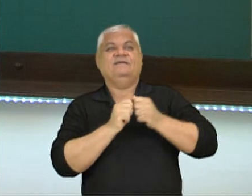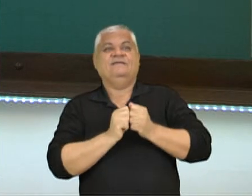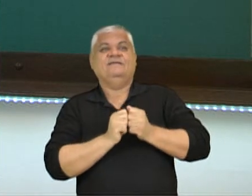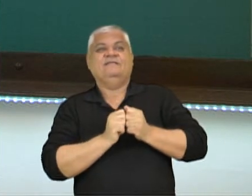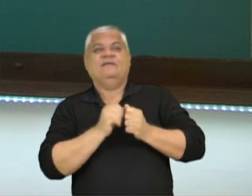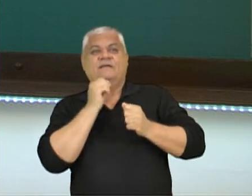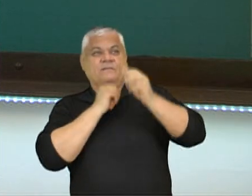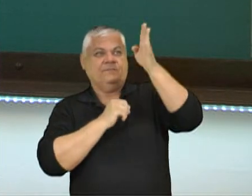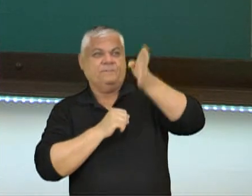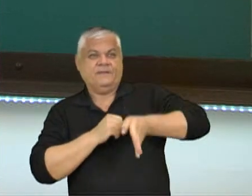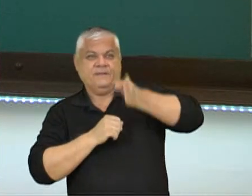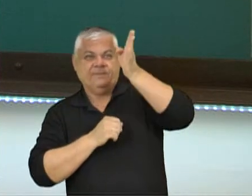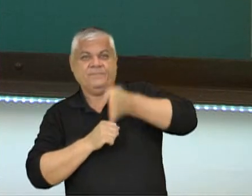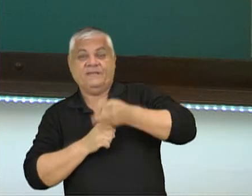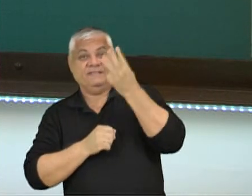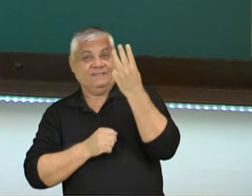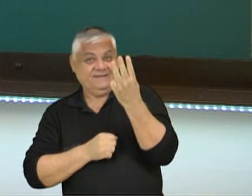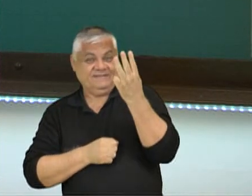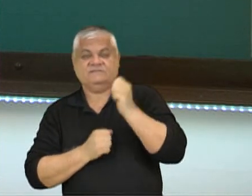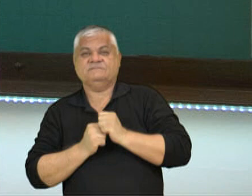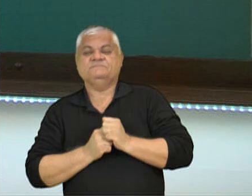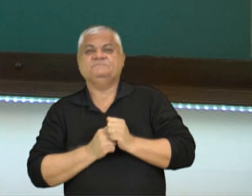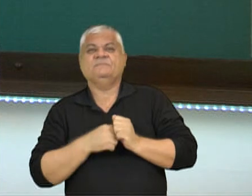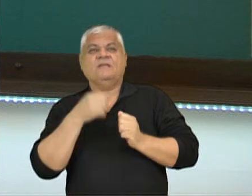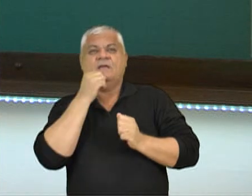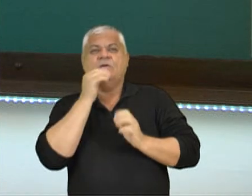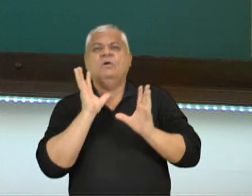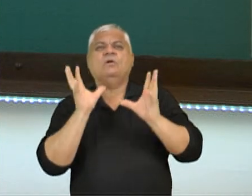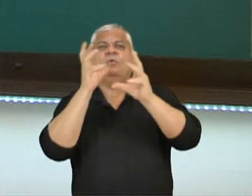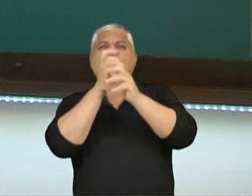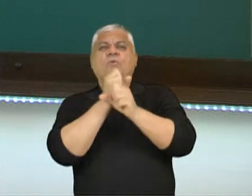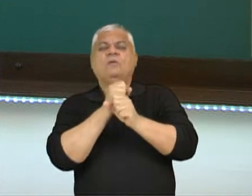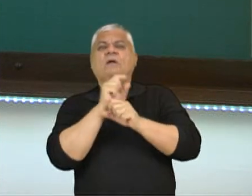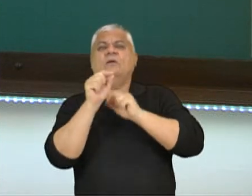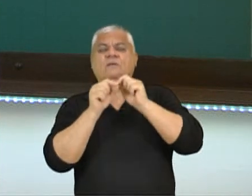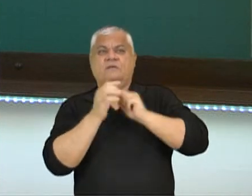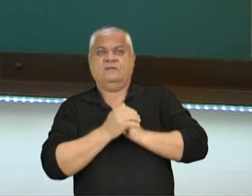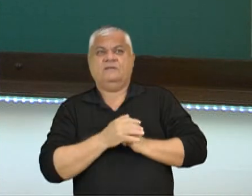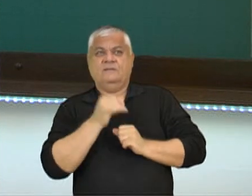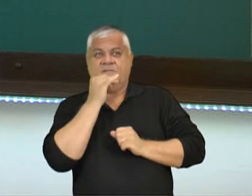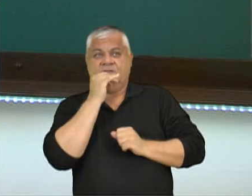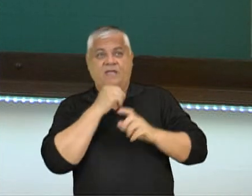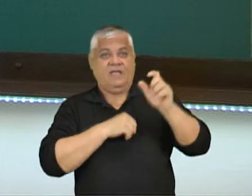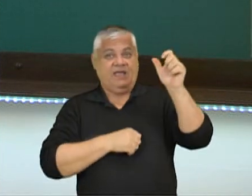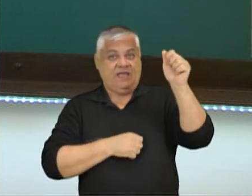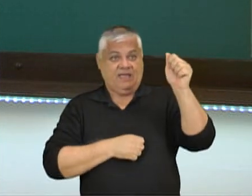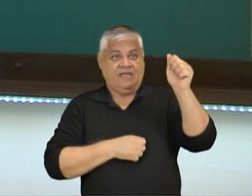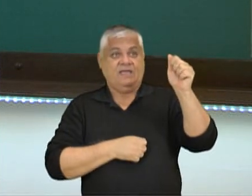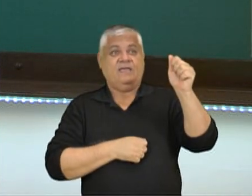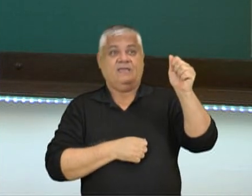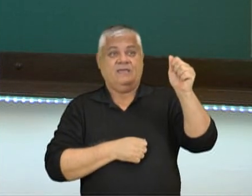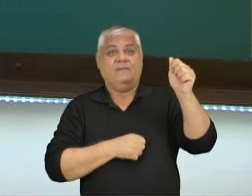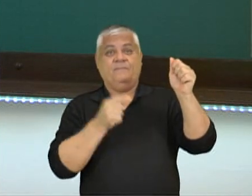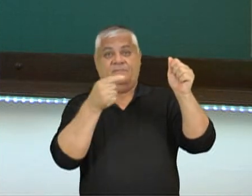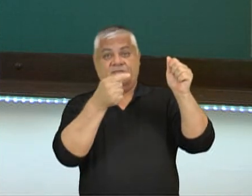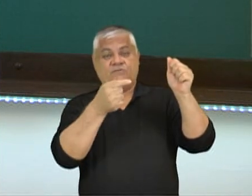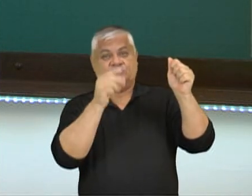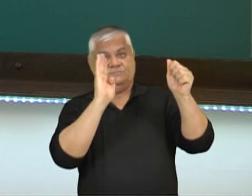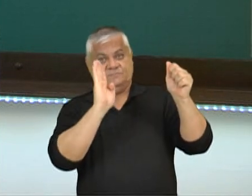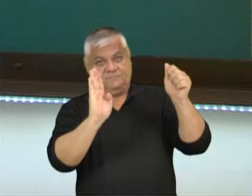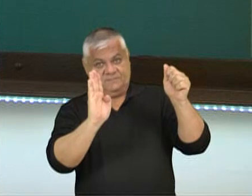colunas, tá? O que que ele quer que eu calcule? Então, observe que agora eu tenho a letra A e letra B.